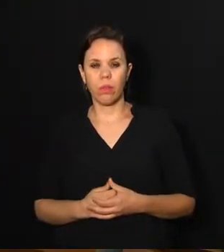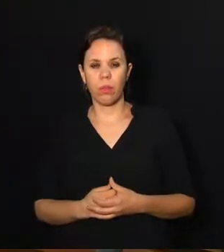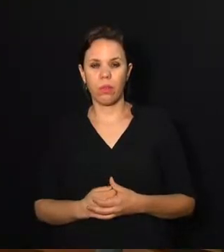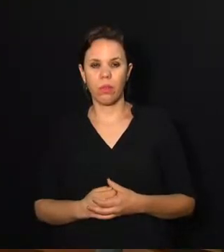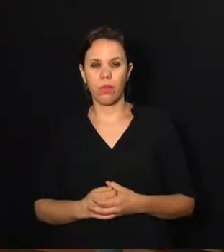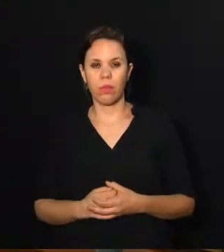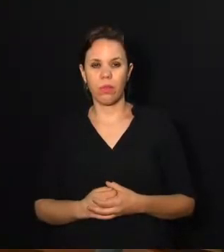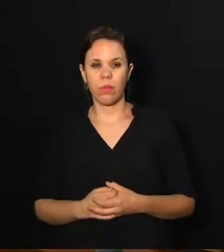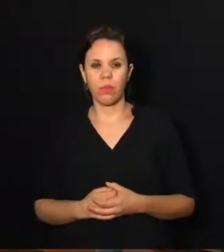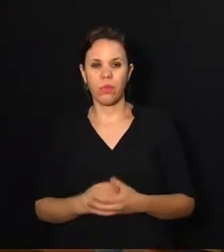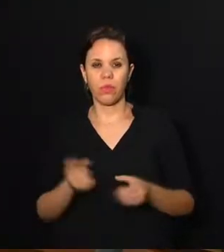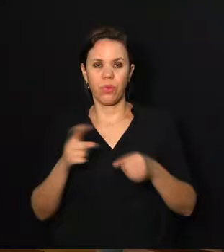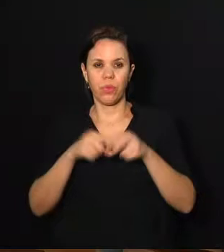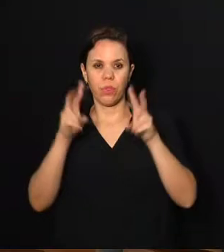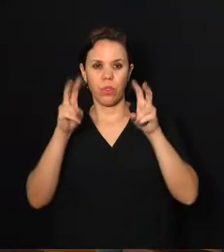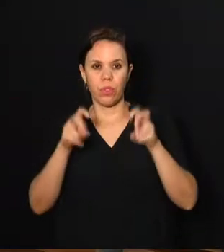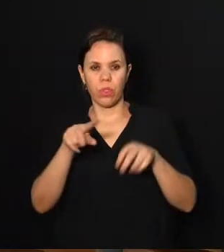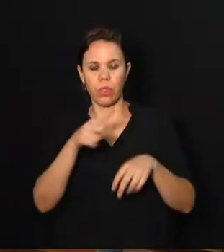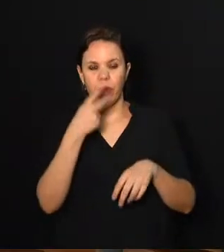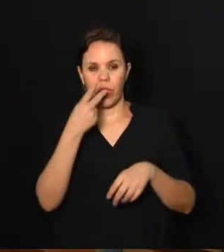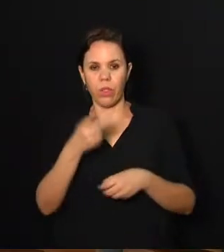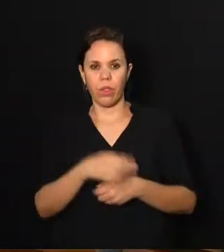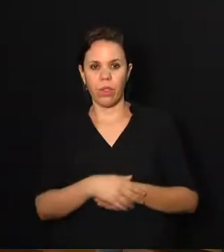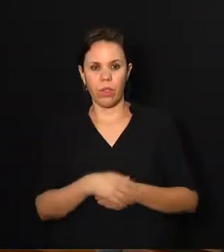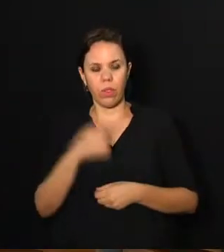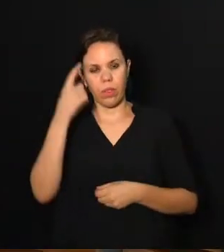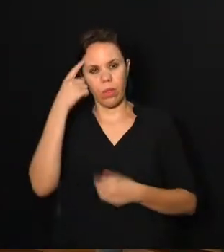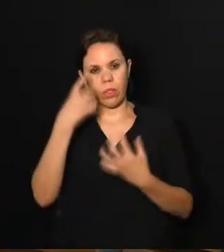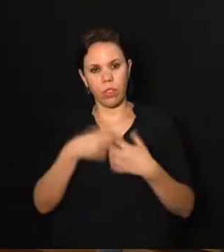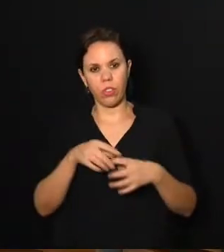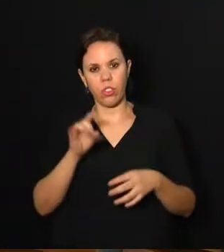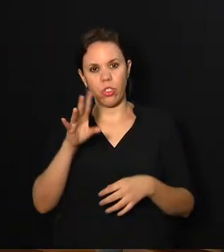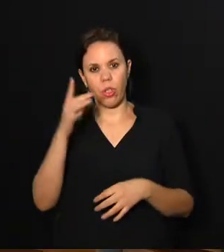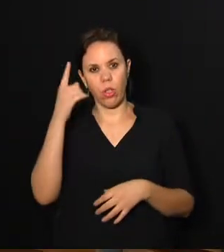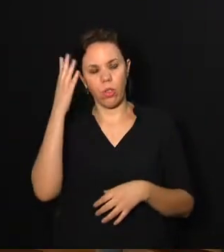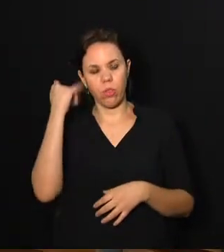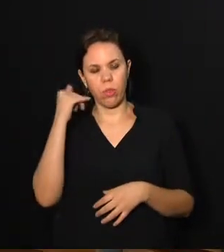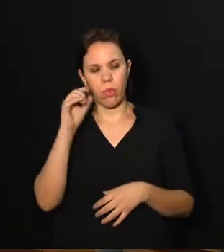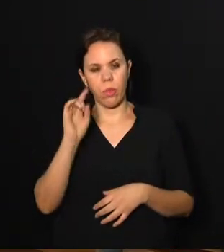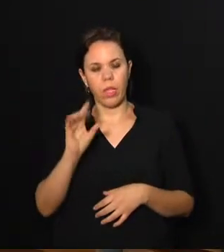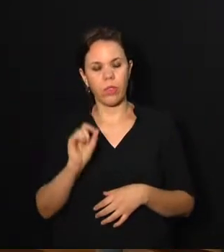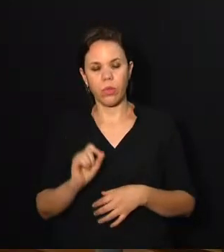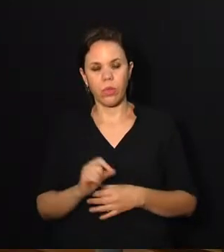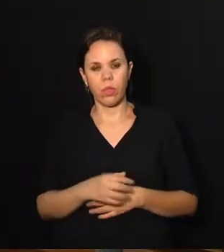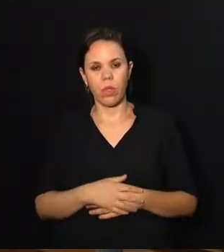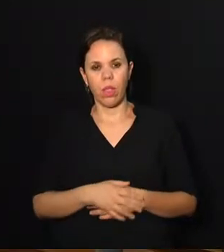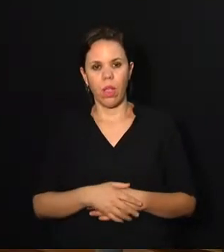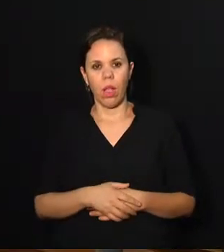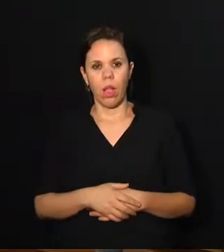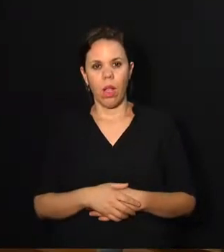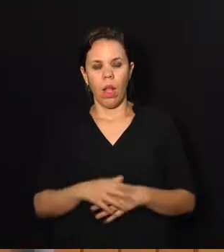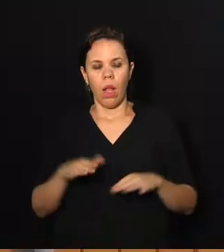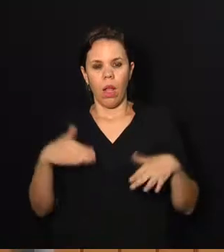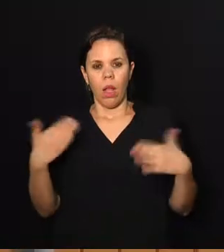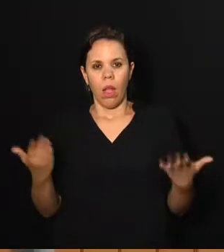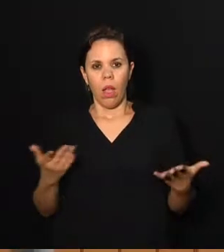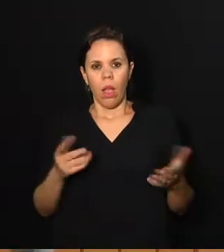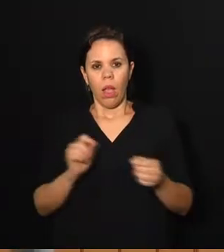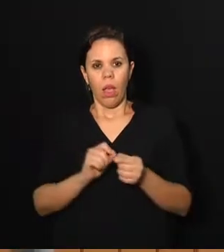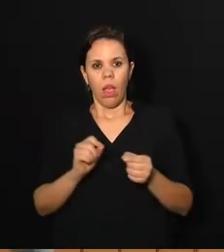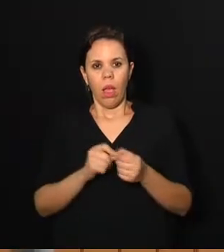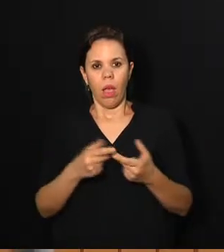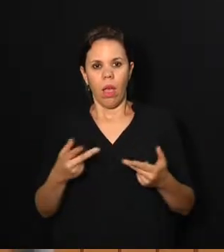voltar no assunto aqui que você falou. Eu pensei que só eu soubesse disso, de quando a gente faz alguma